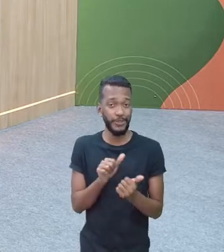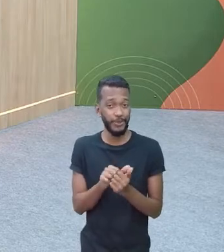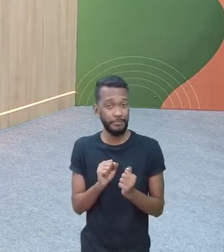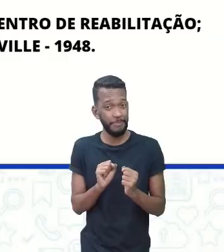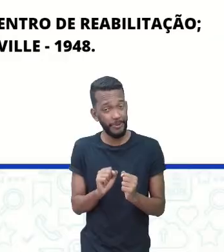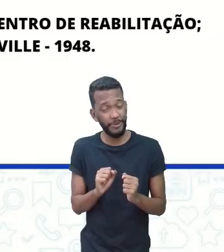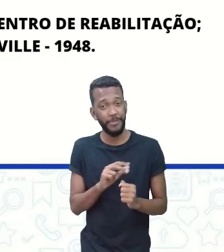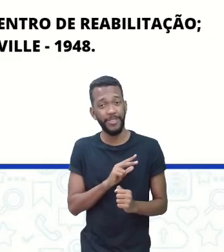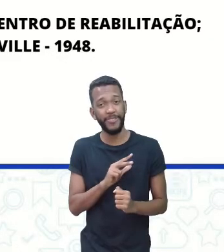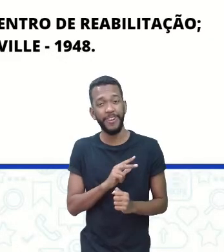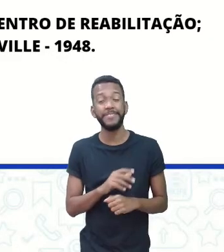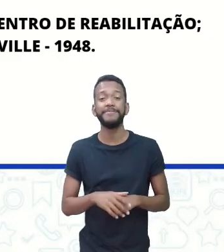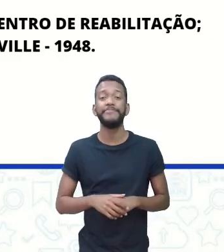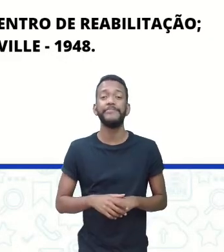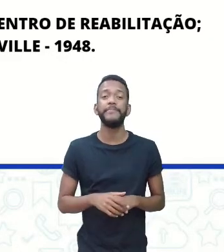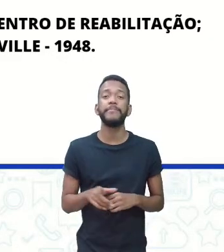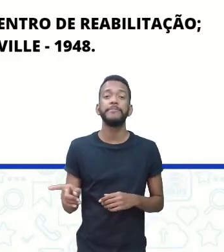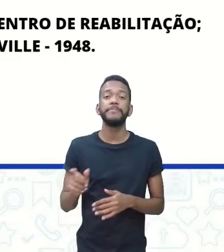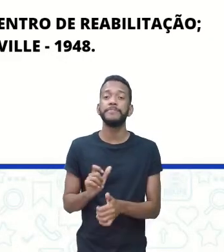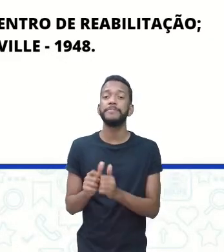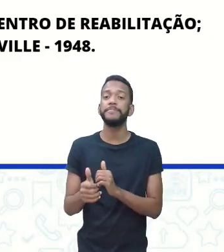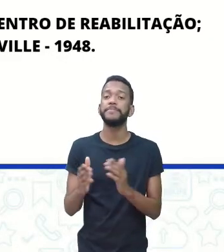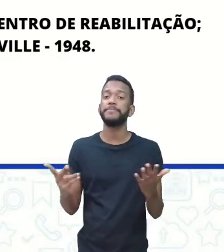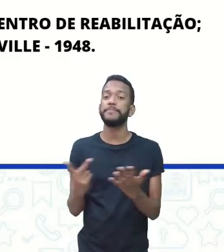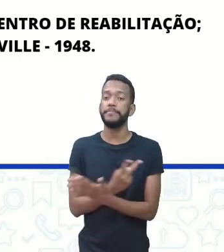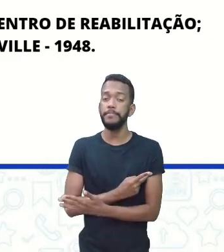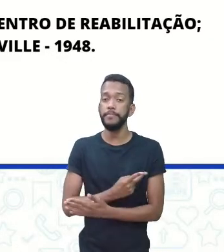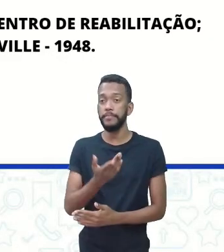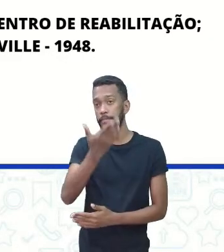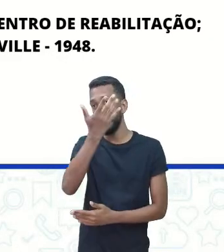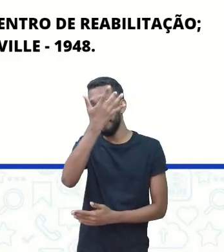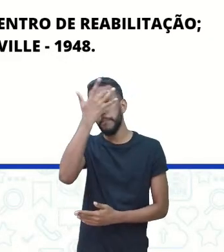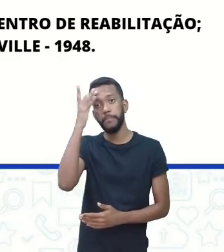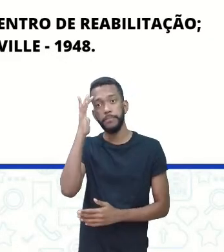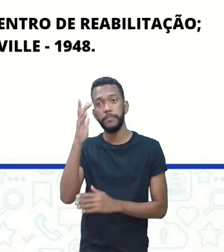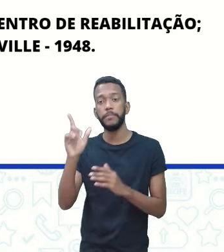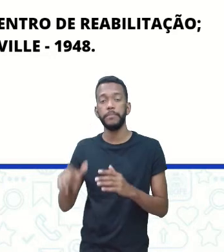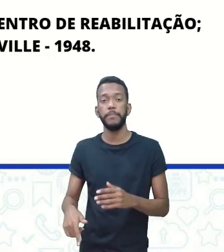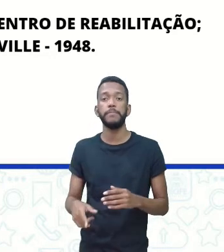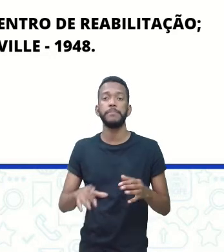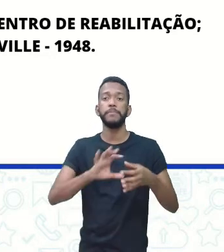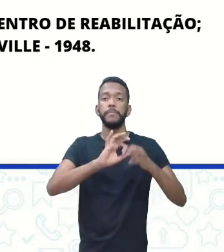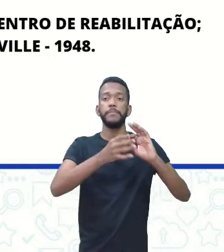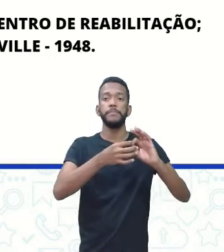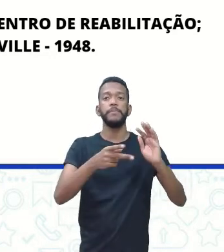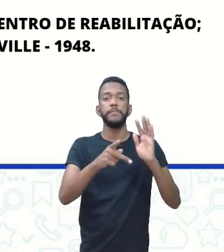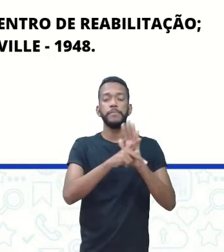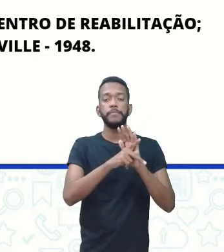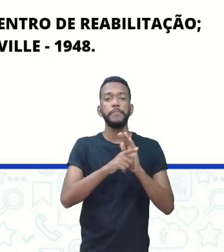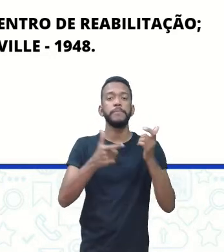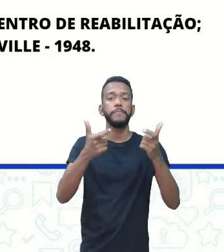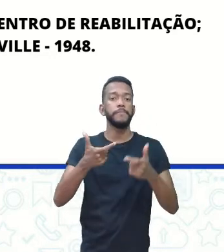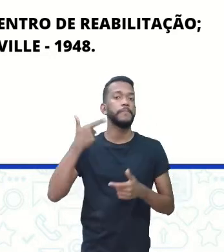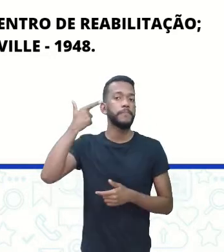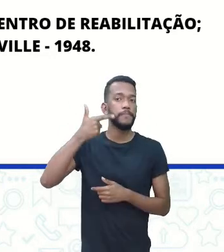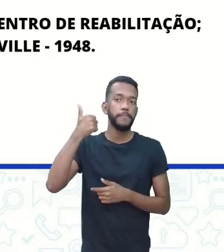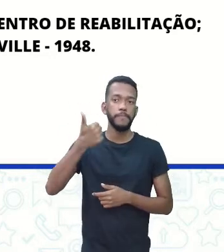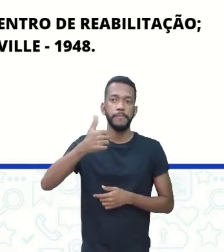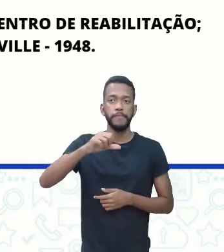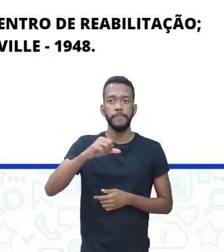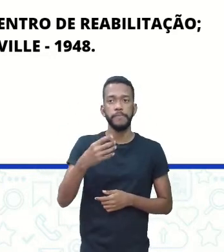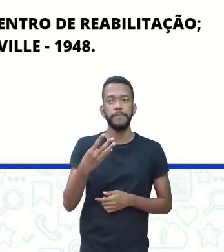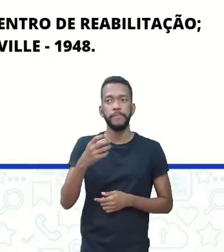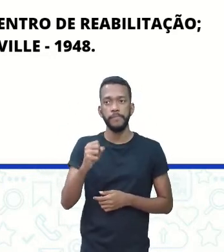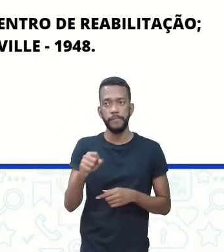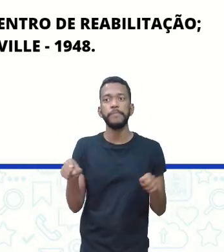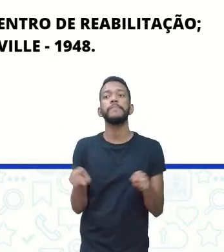Esses jogos aconteceram para essas pessoas junto com os Jogos Olímpicos de Londres, que também foi em